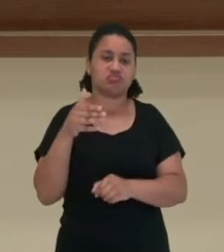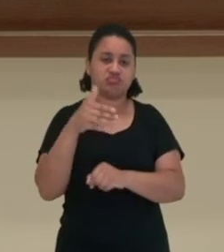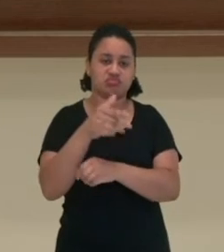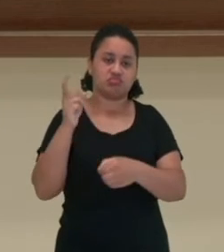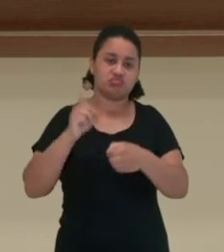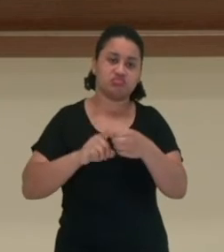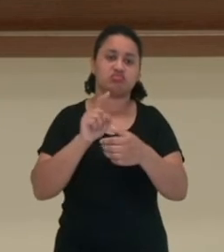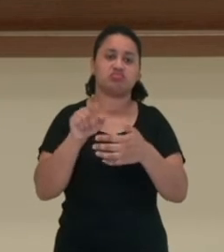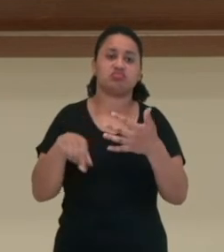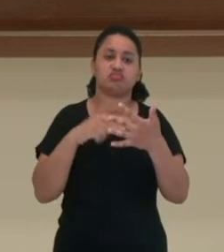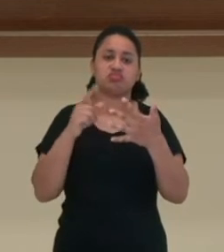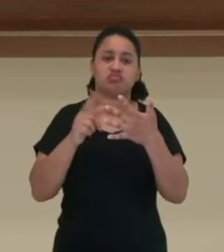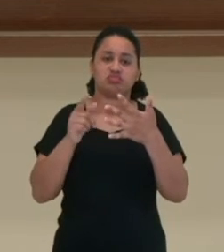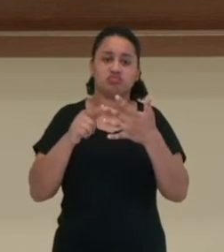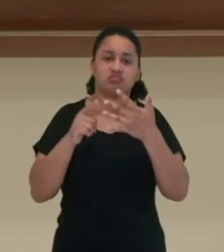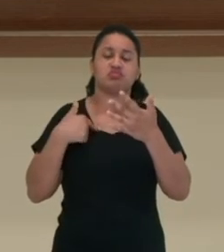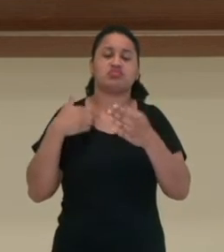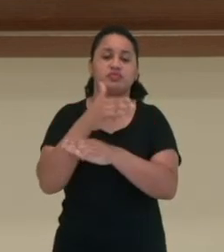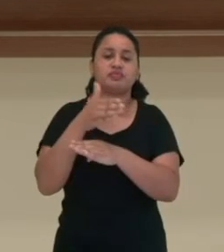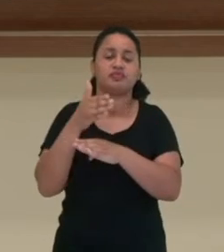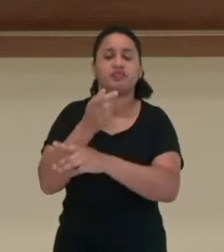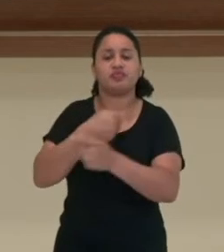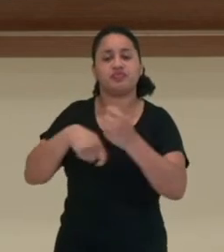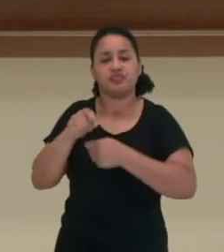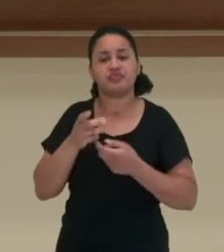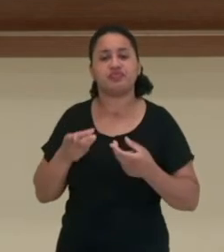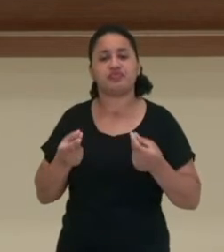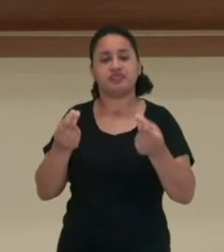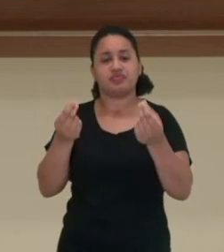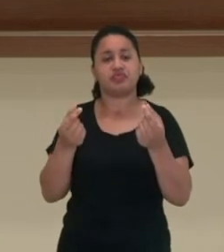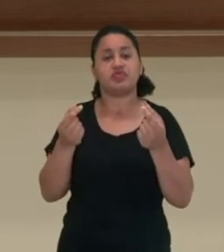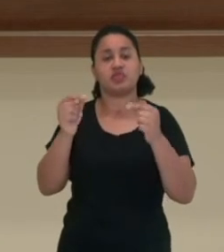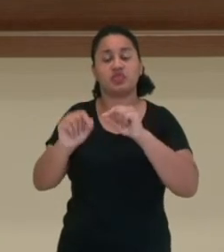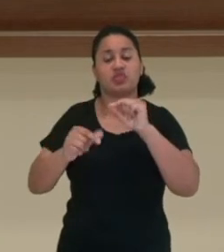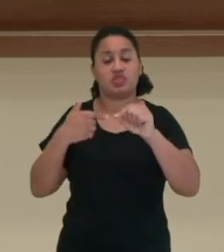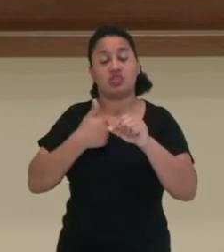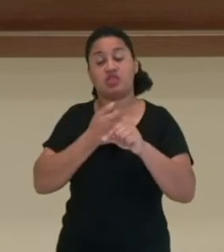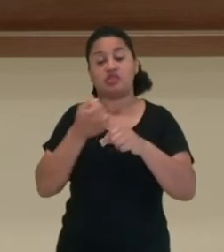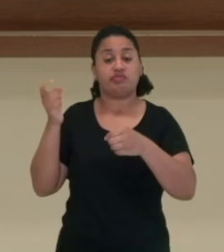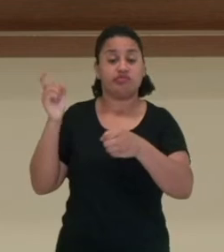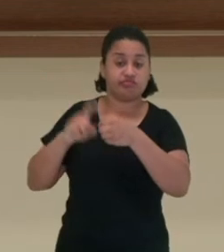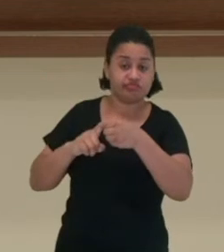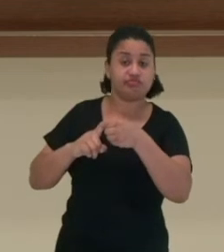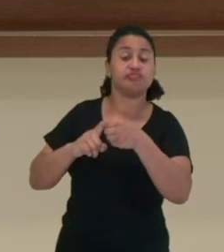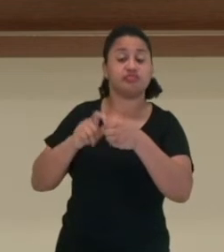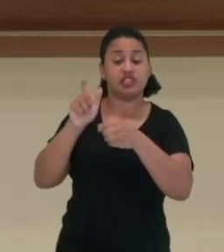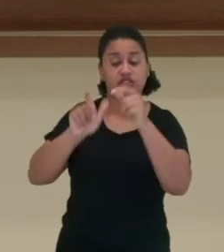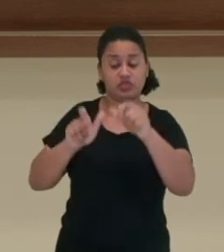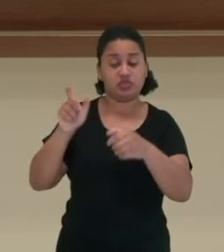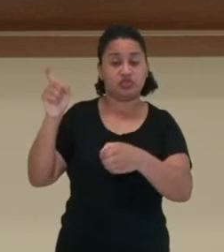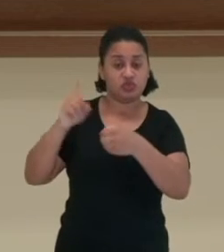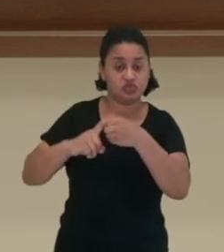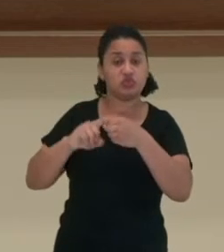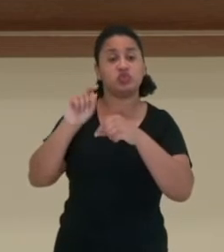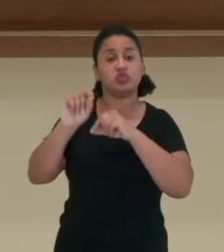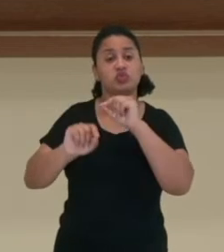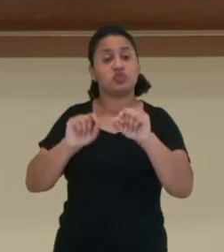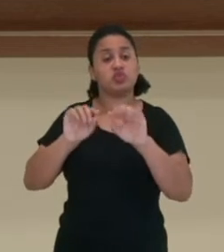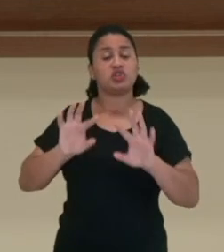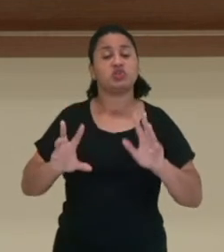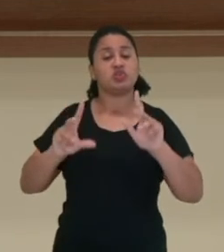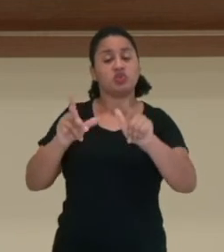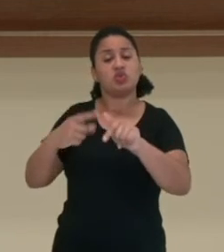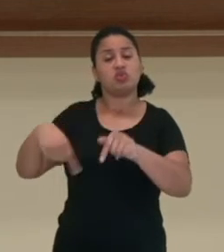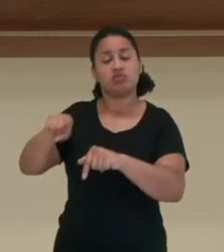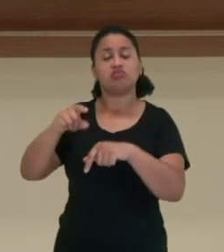outra questão é a participação econômica dos seus sócios, ou seja, deve ser paritária, ou seja, todos